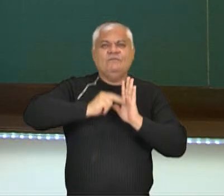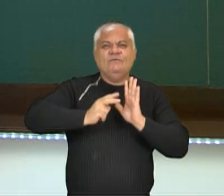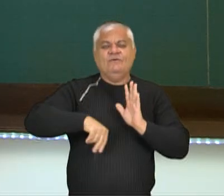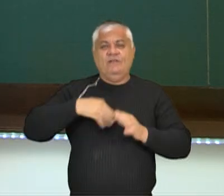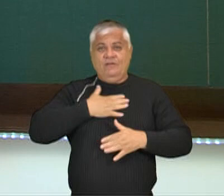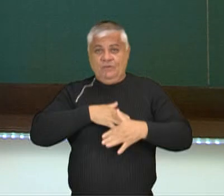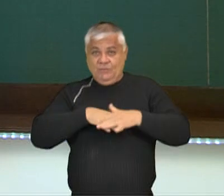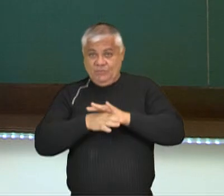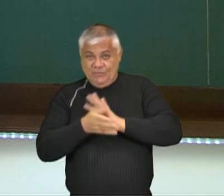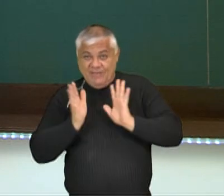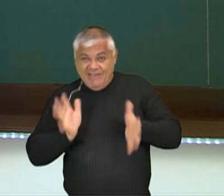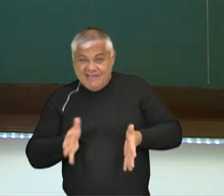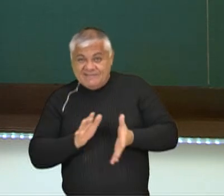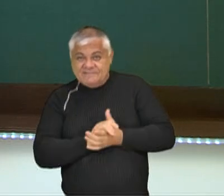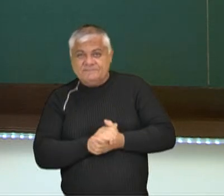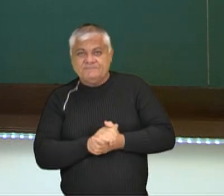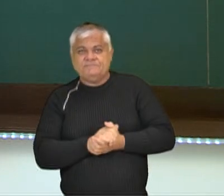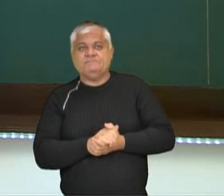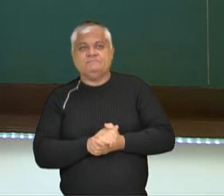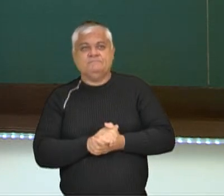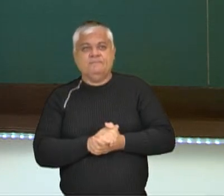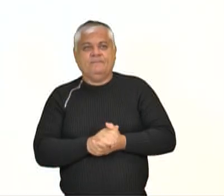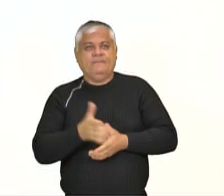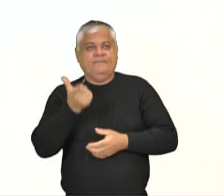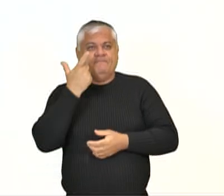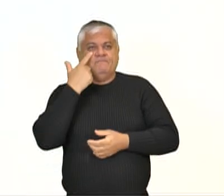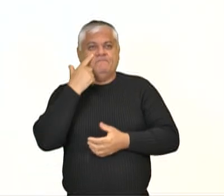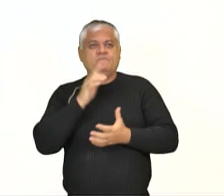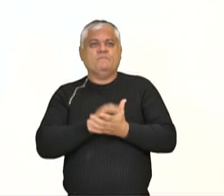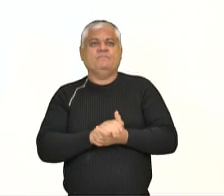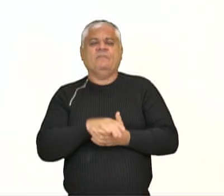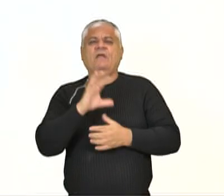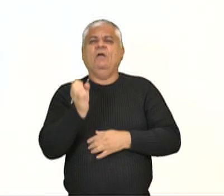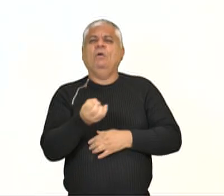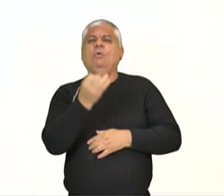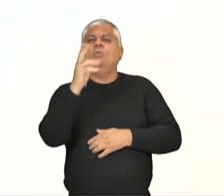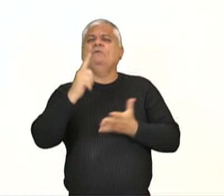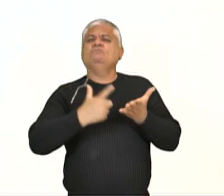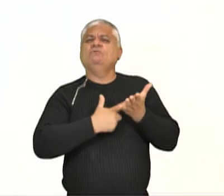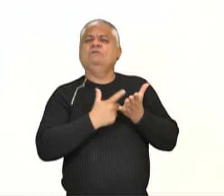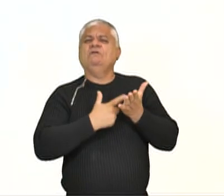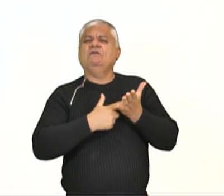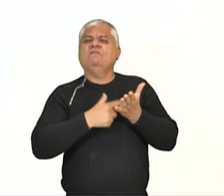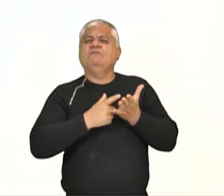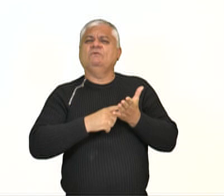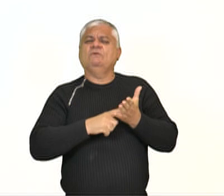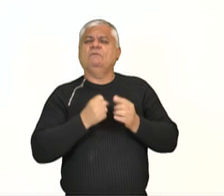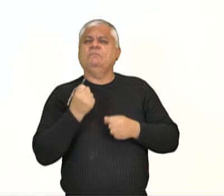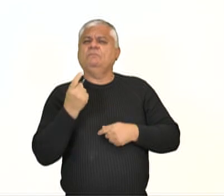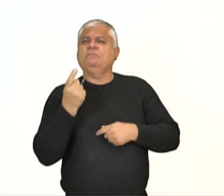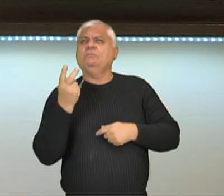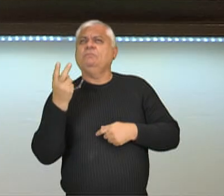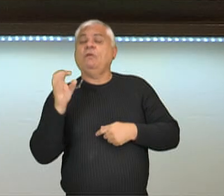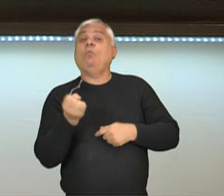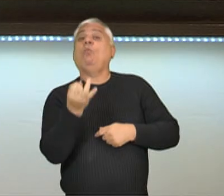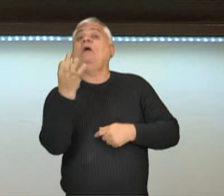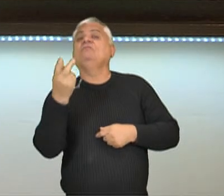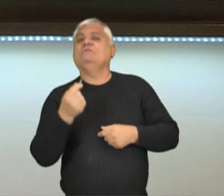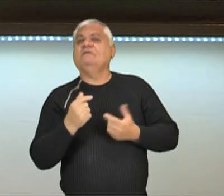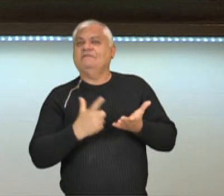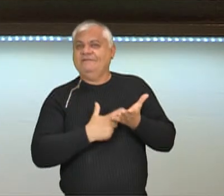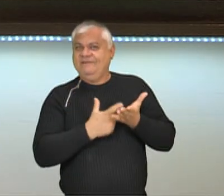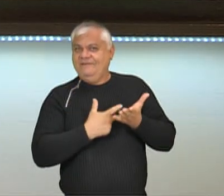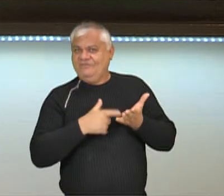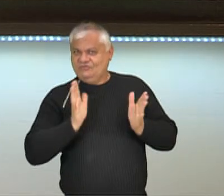costuma conversar sobre isso? Bom, vamos lá. Quantos livros você já leu? E eu vou um pouquinho